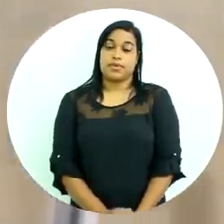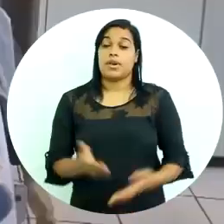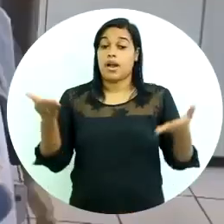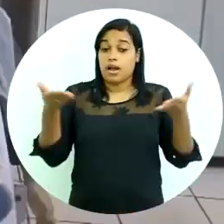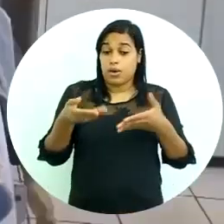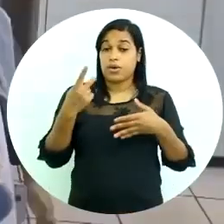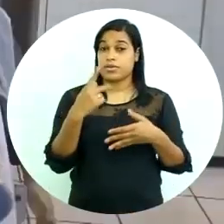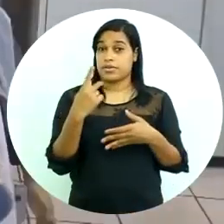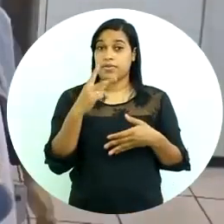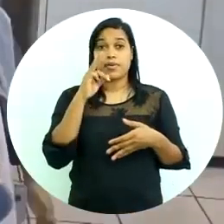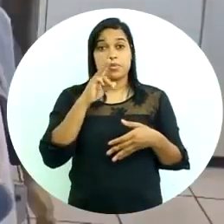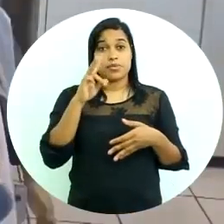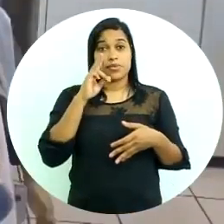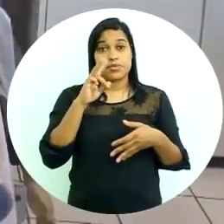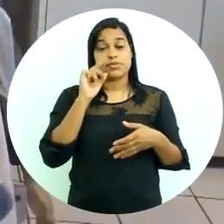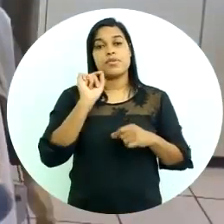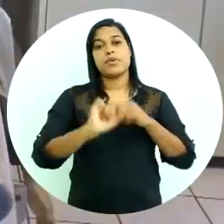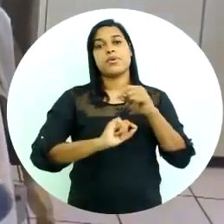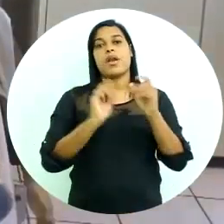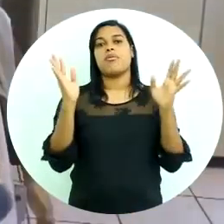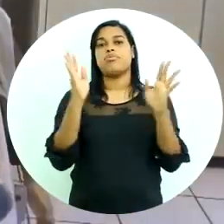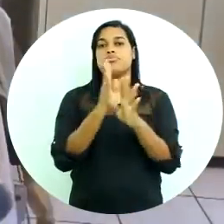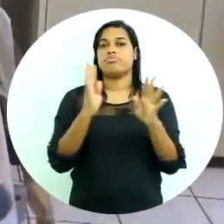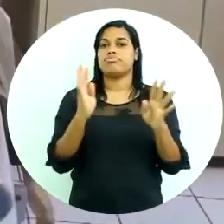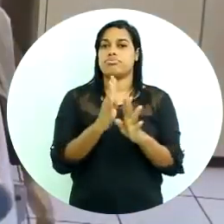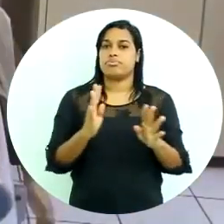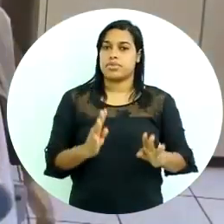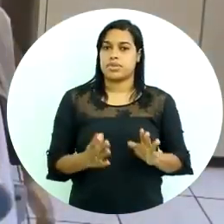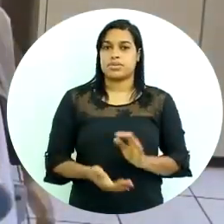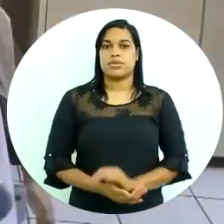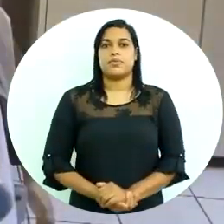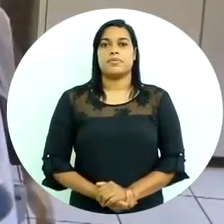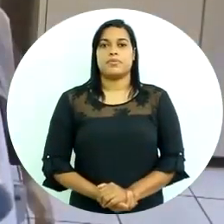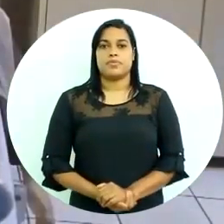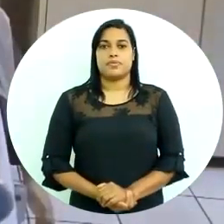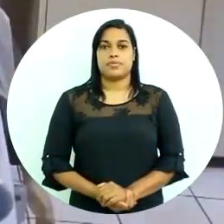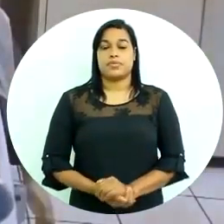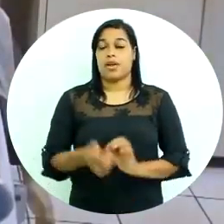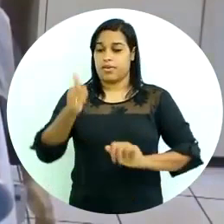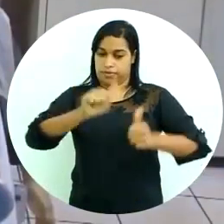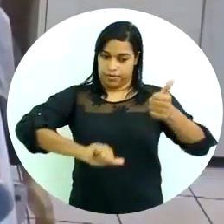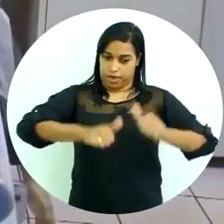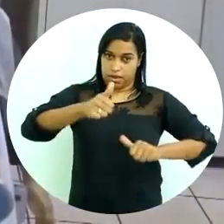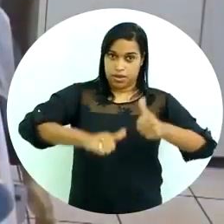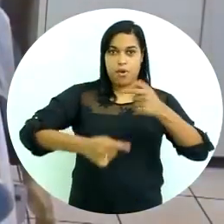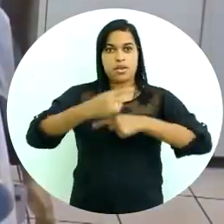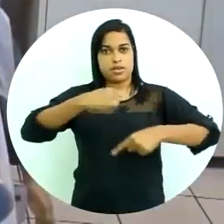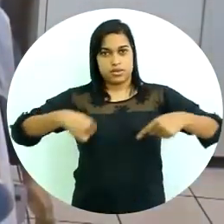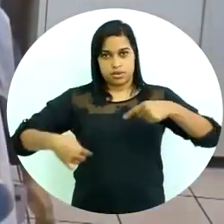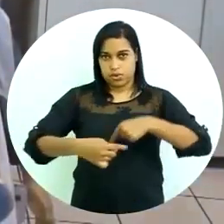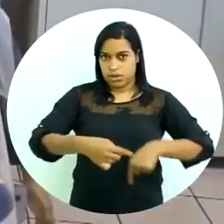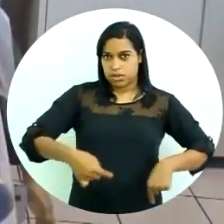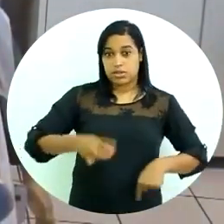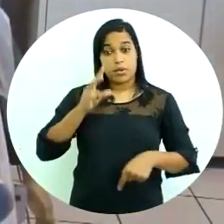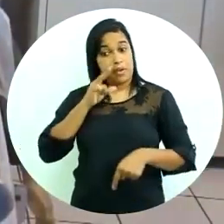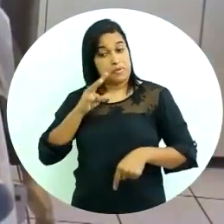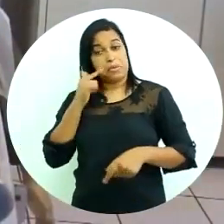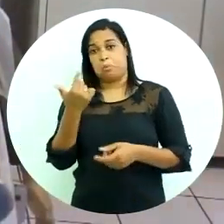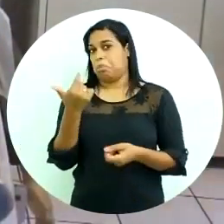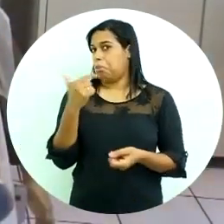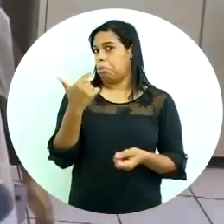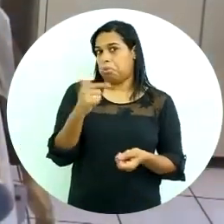Agora, vamos ver a parte da ventilação. Depois que a gente avaliou a circulação, viu que a vítima não tem